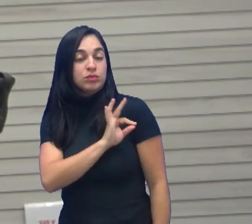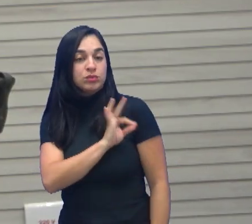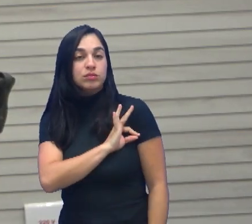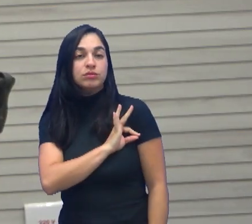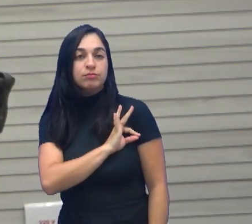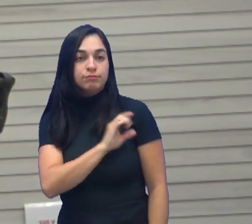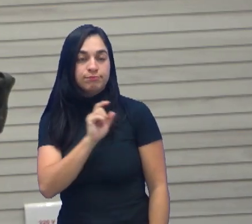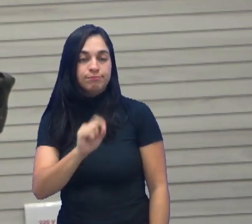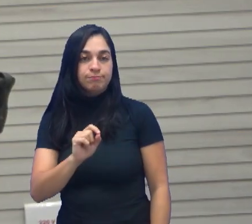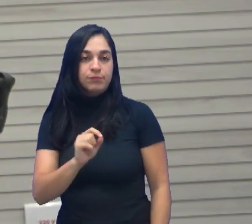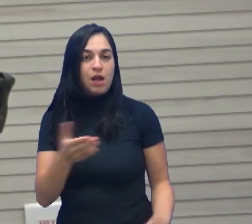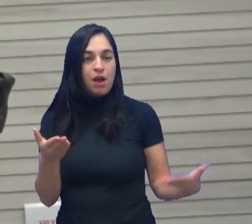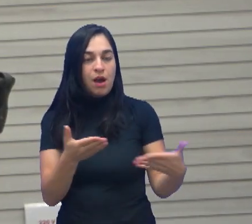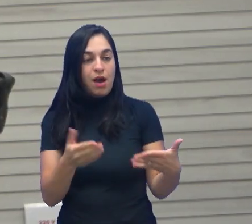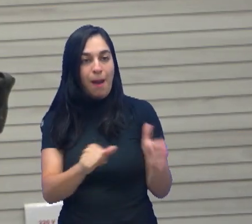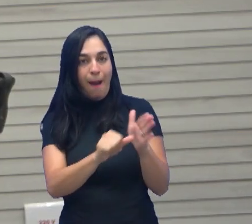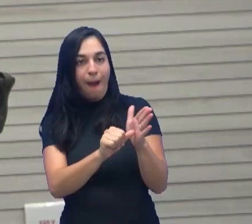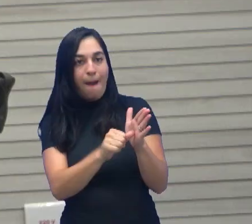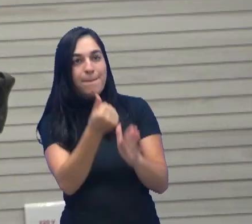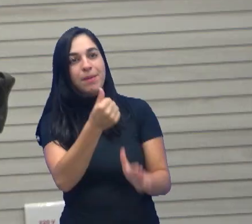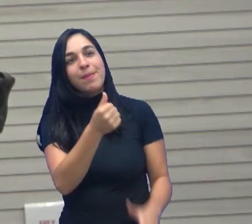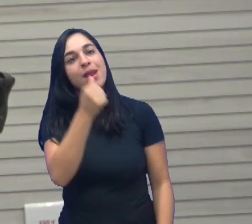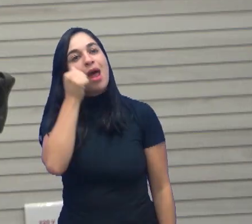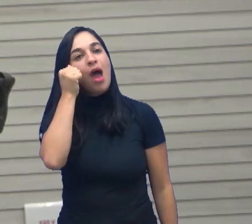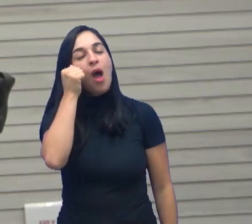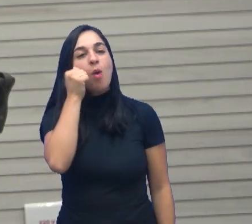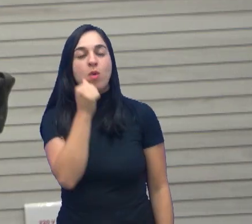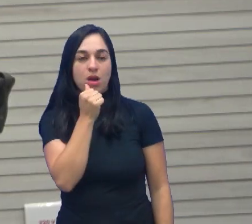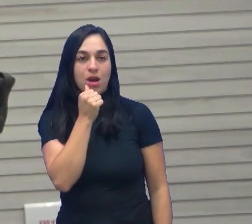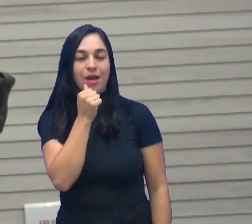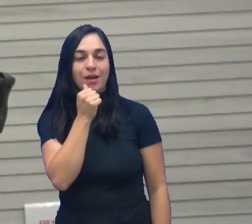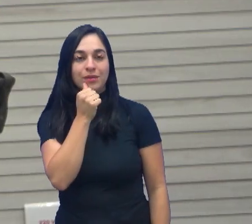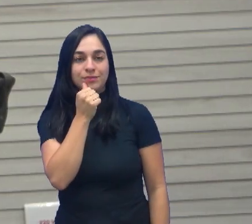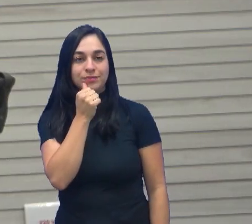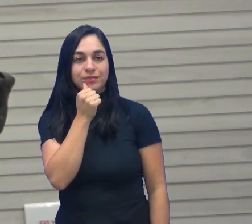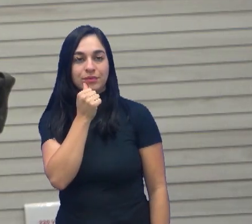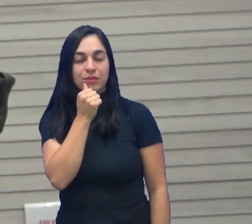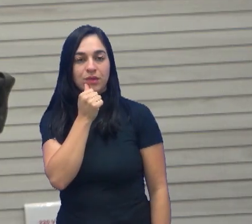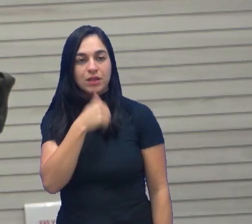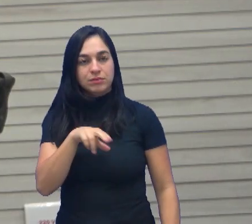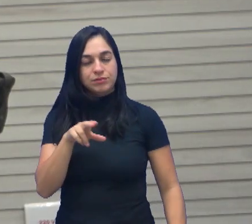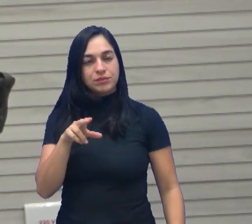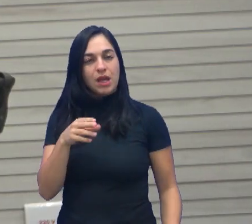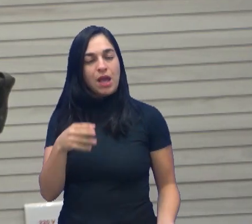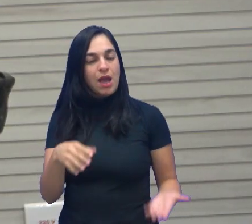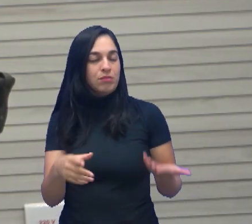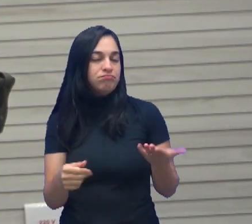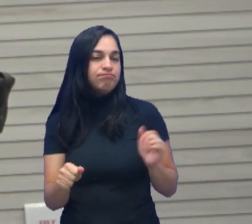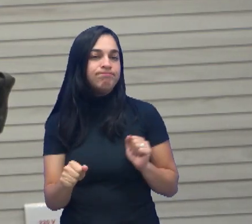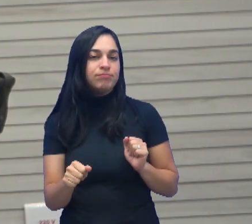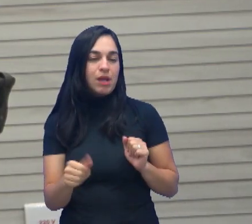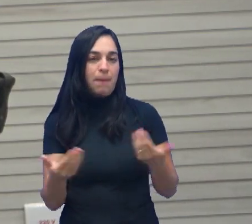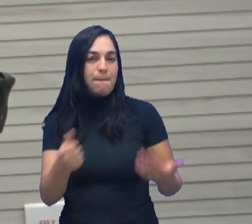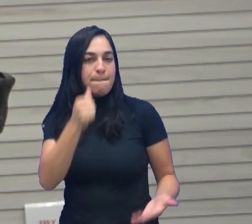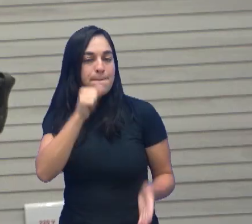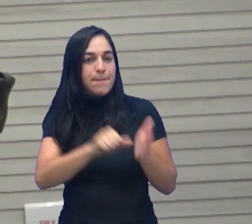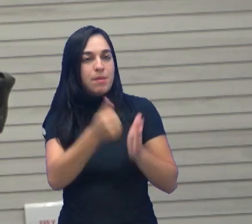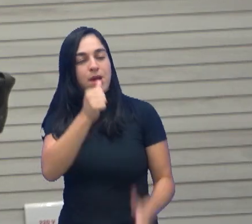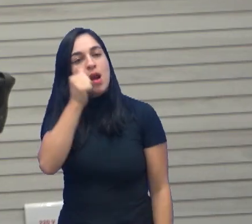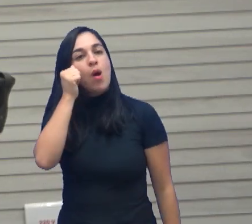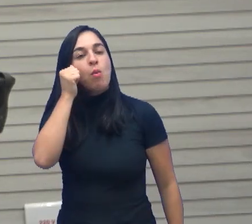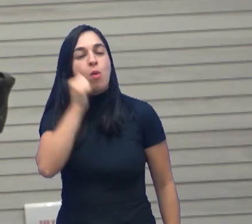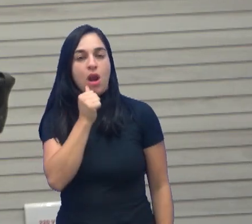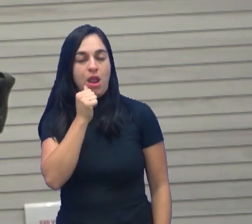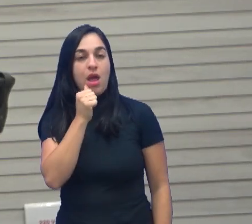a primeira mulher a ocupar o cargo de comandante-geral da Polícia Militar do Estado de São Paulo. Então